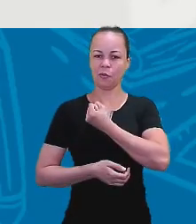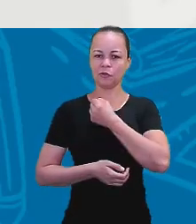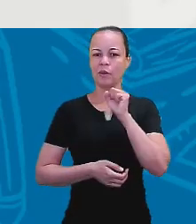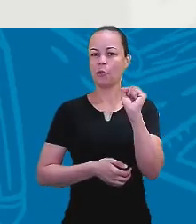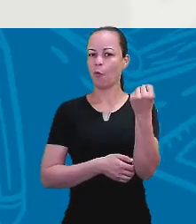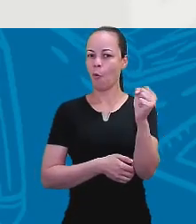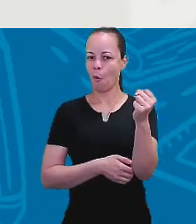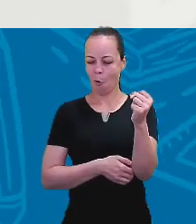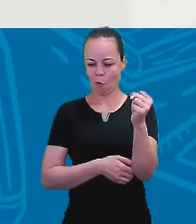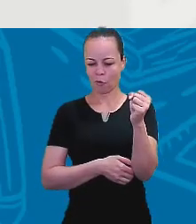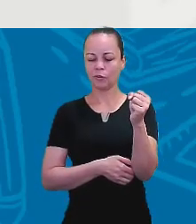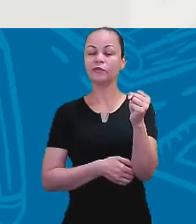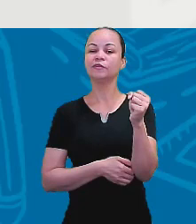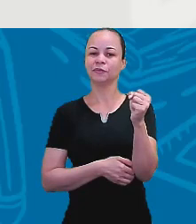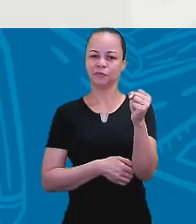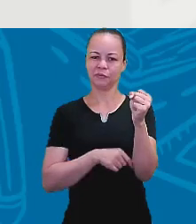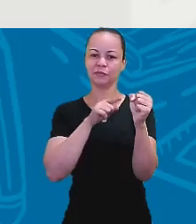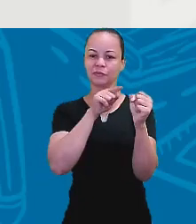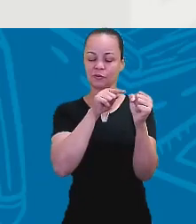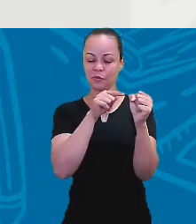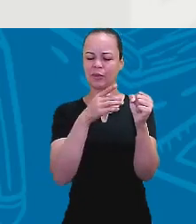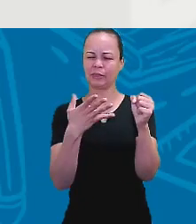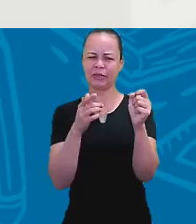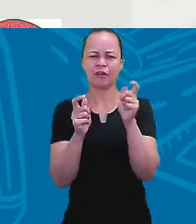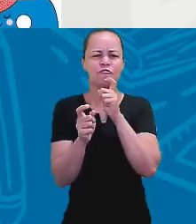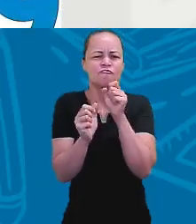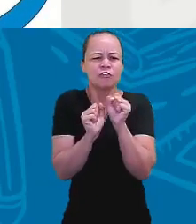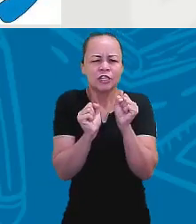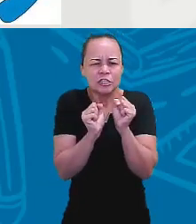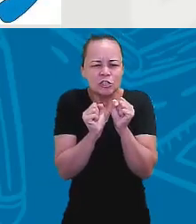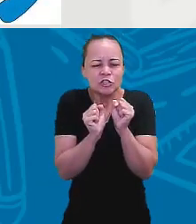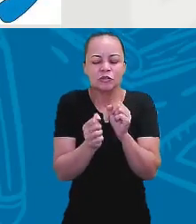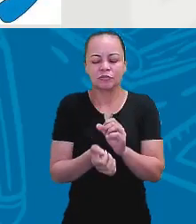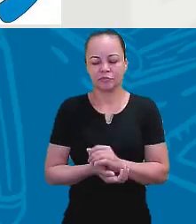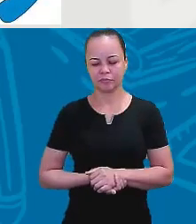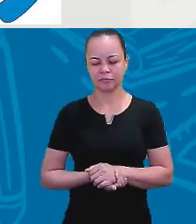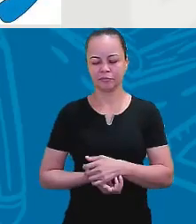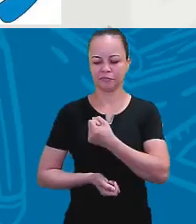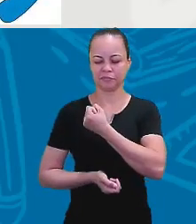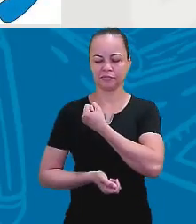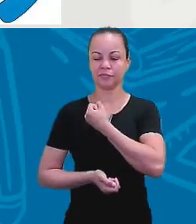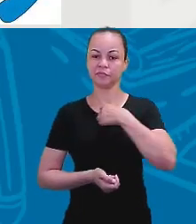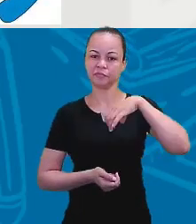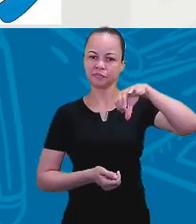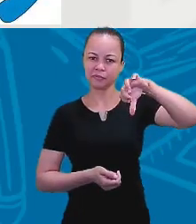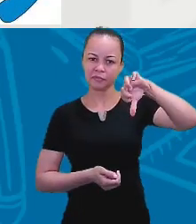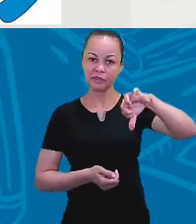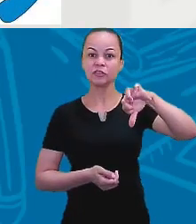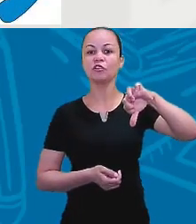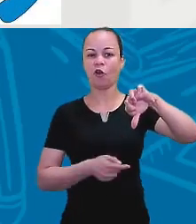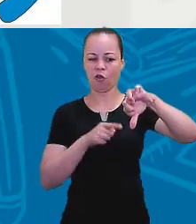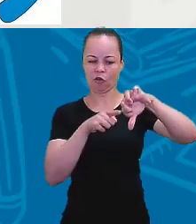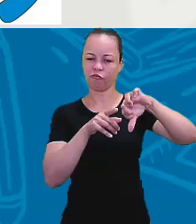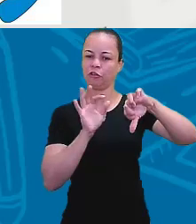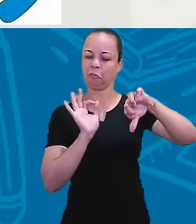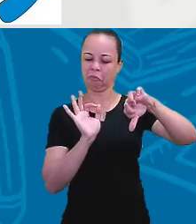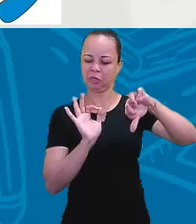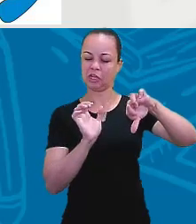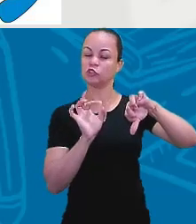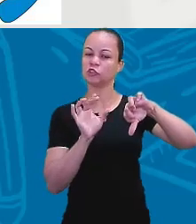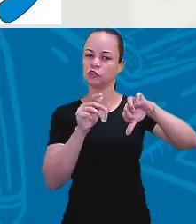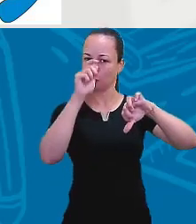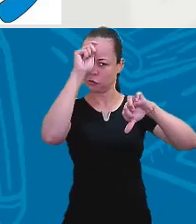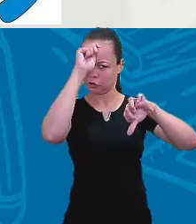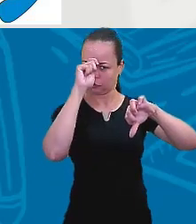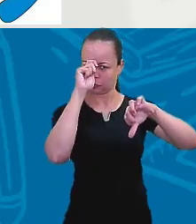8, ele também tá com muito frio, né, gente? Número 9, olha, o número 9 está estiloso, apenas com um chapéu,